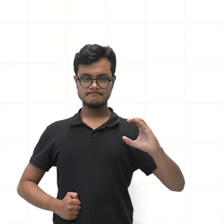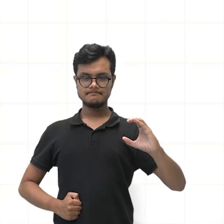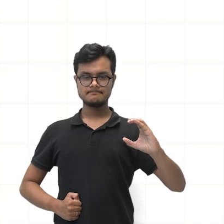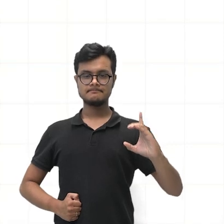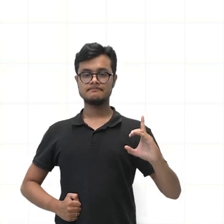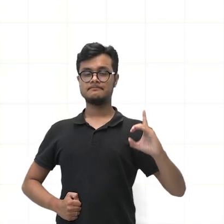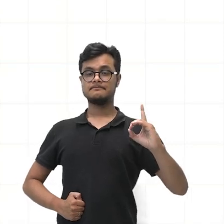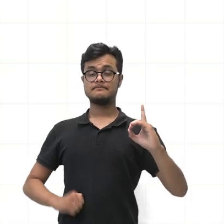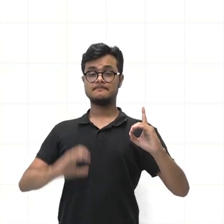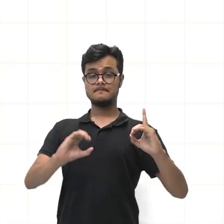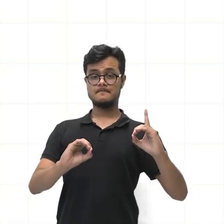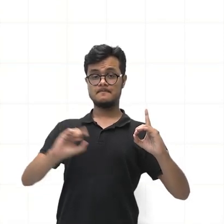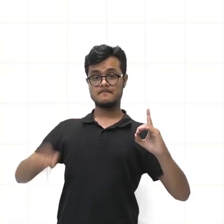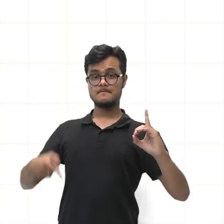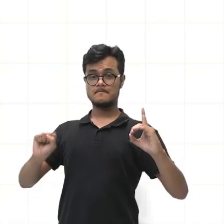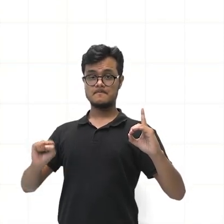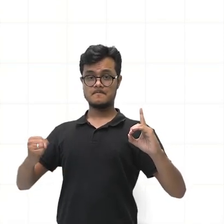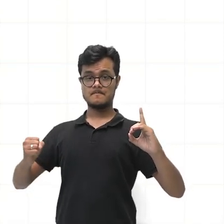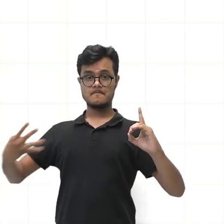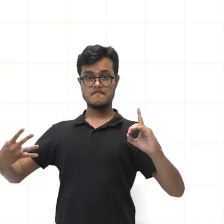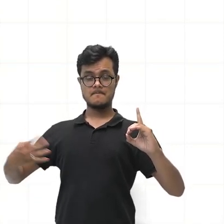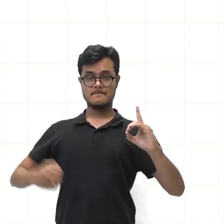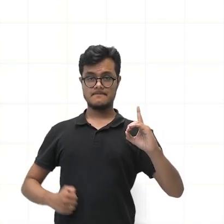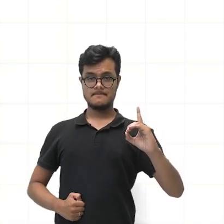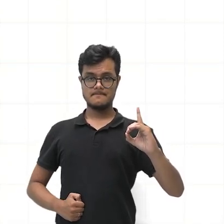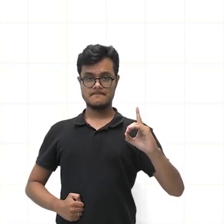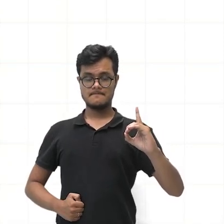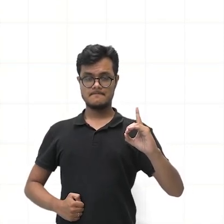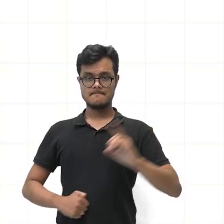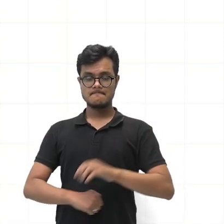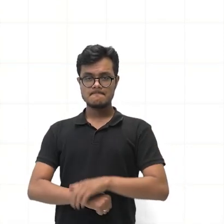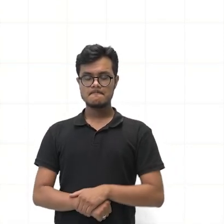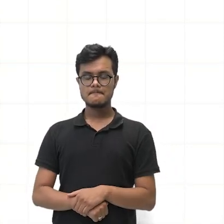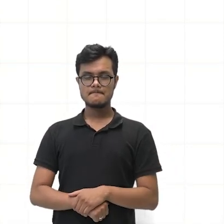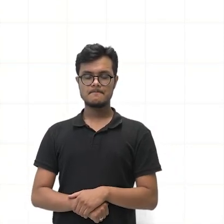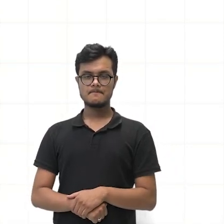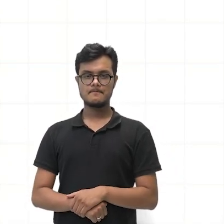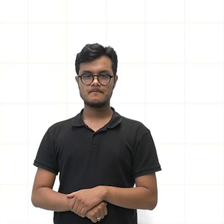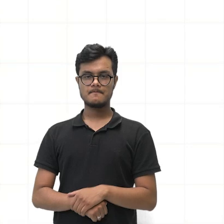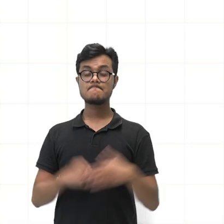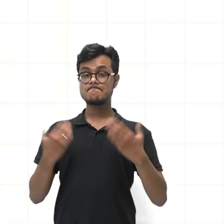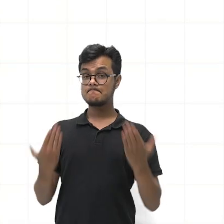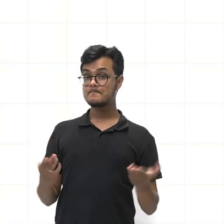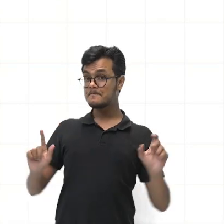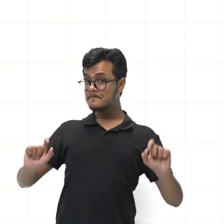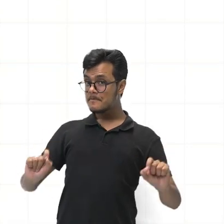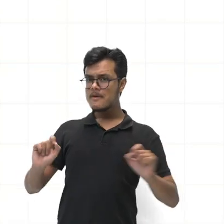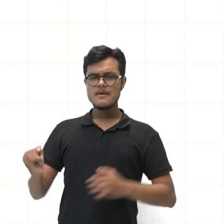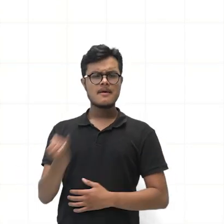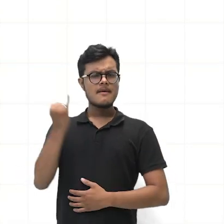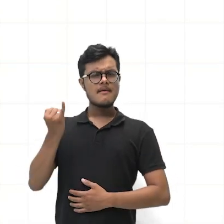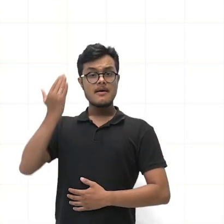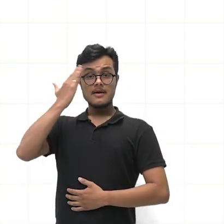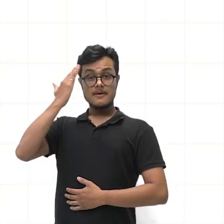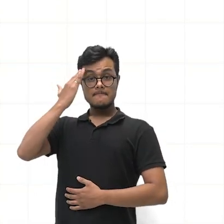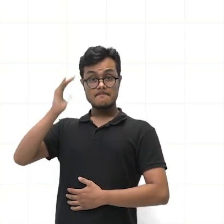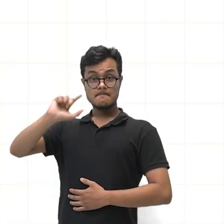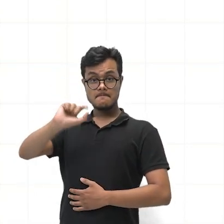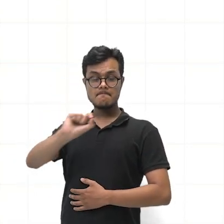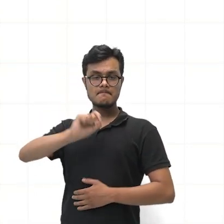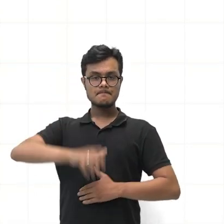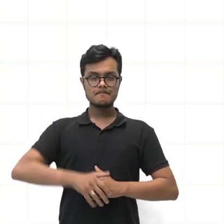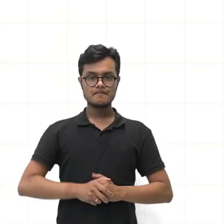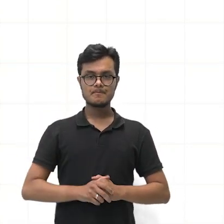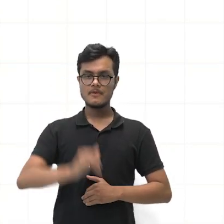segundo. D, 0,84 segundo. Pessoal, uma coisa que é importante aqui,